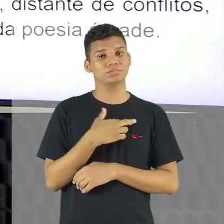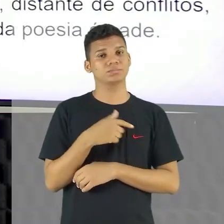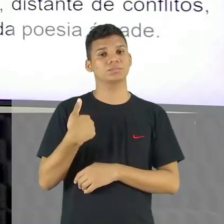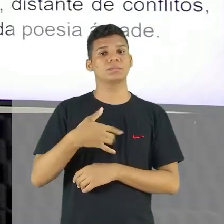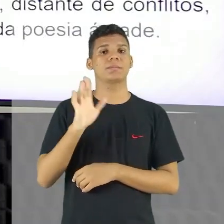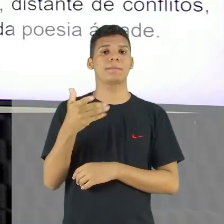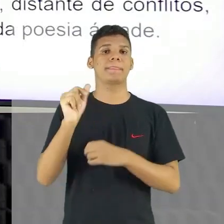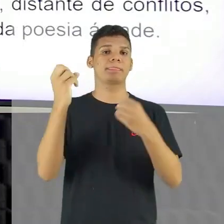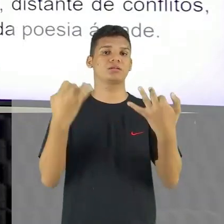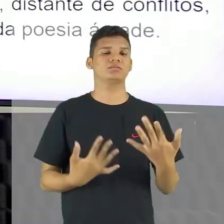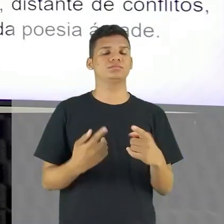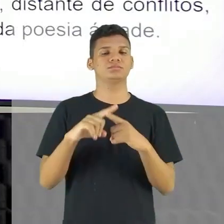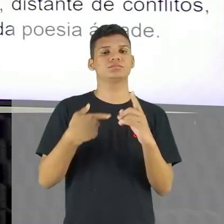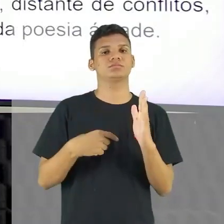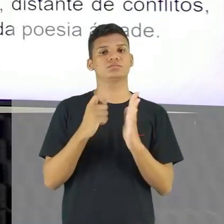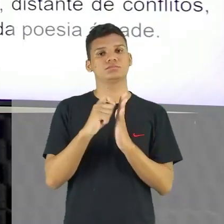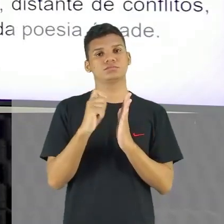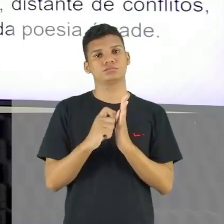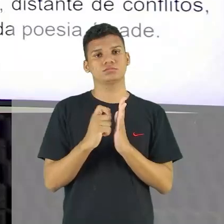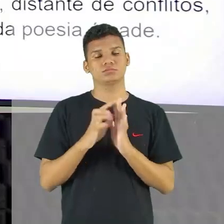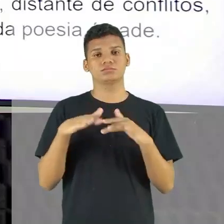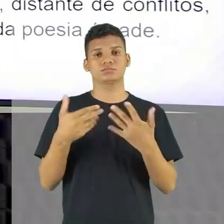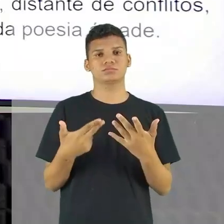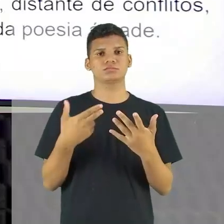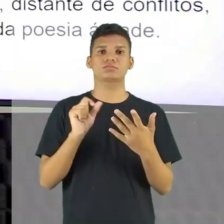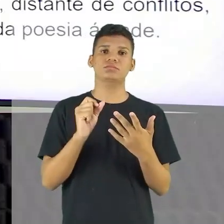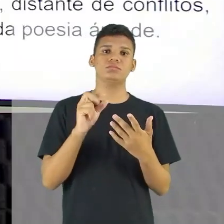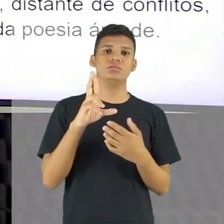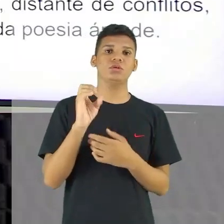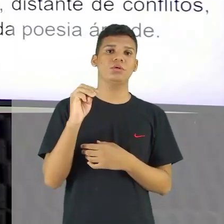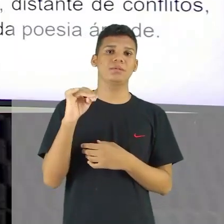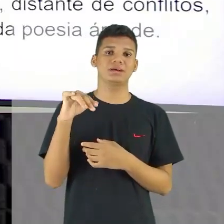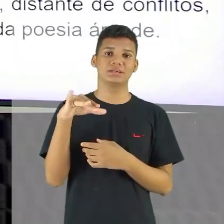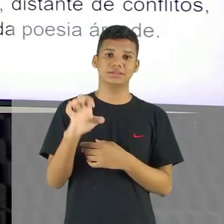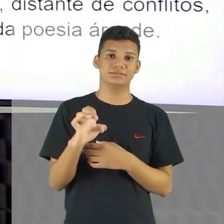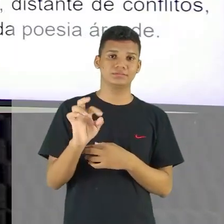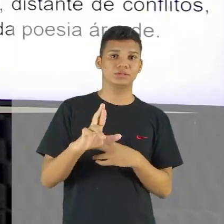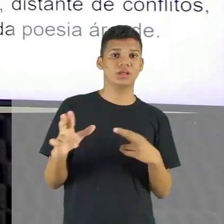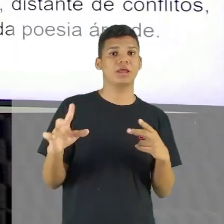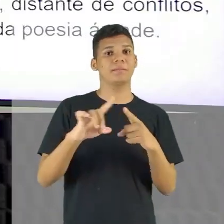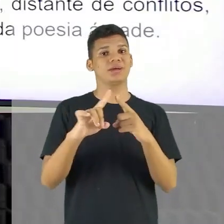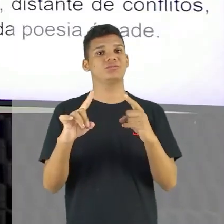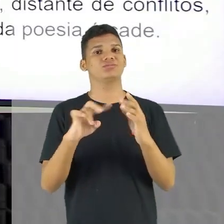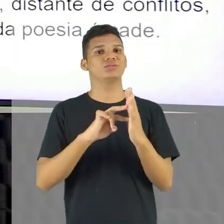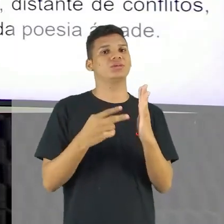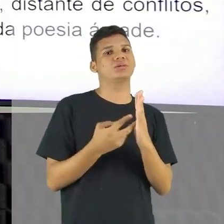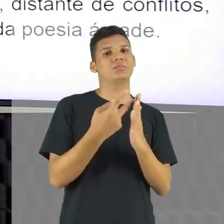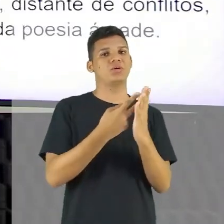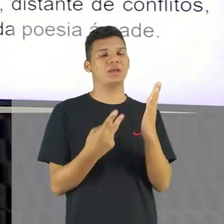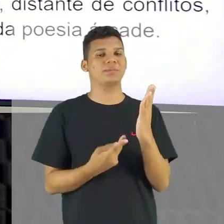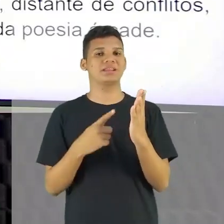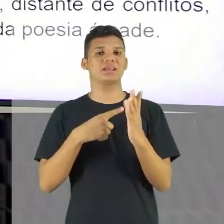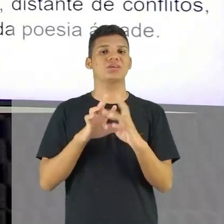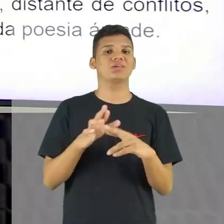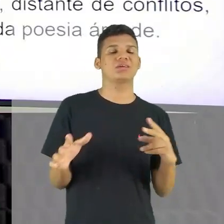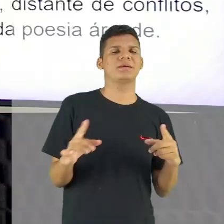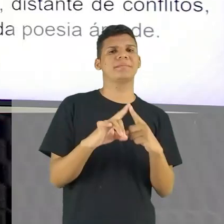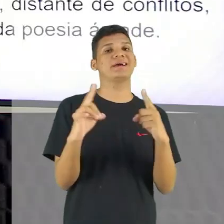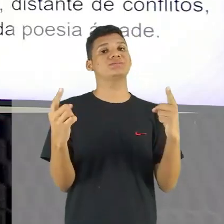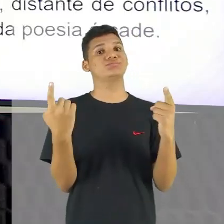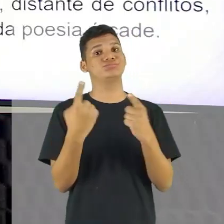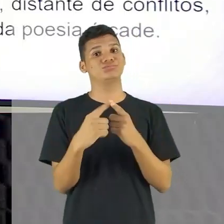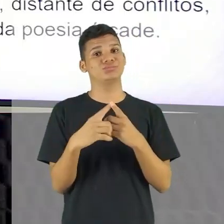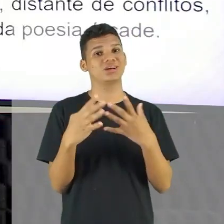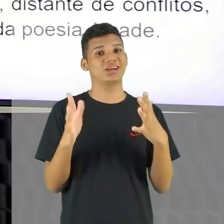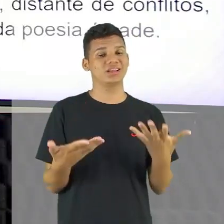falei, escrita em prosa. E o romanceiro está em versos, né? Poema. Há uma diferença. Por quê? Porque